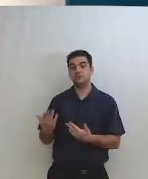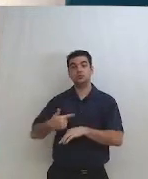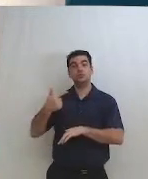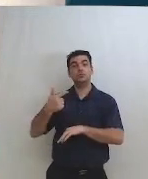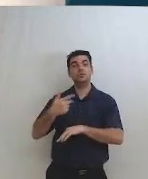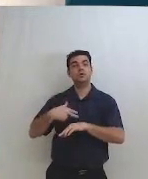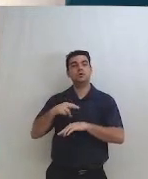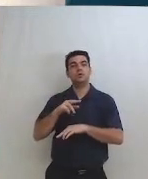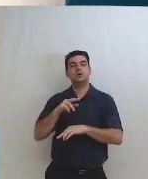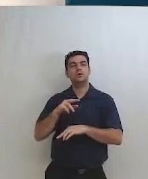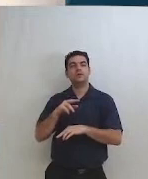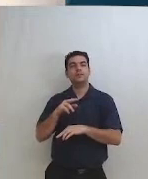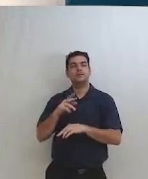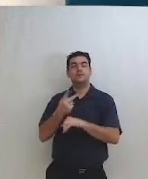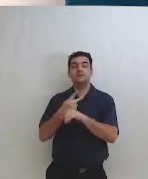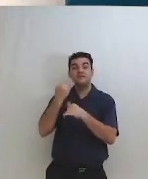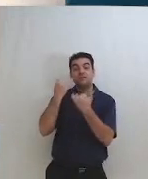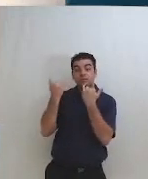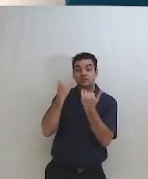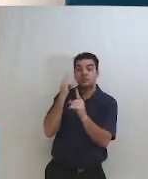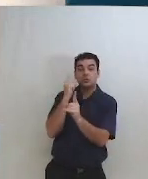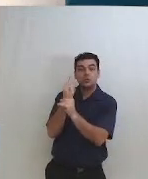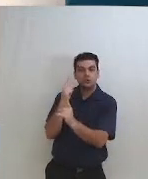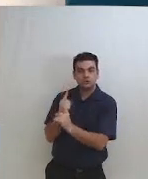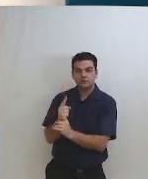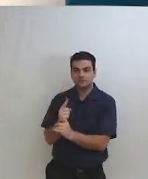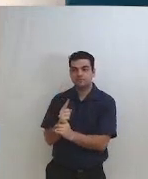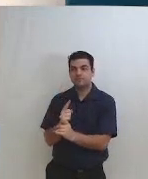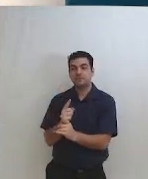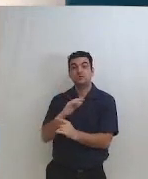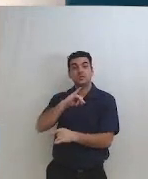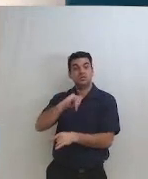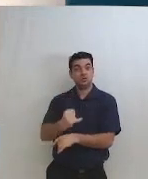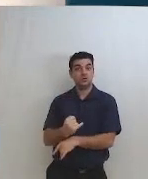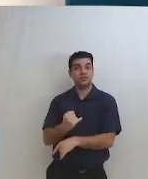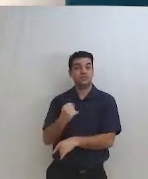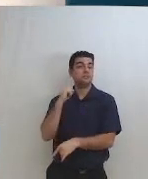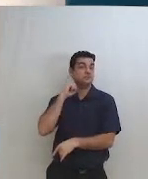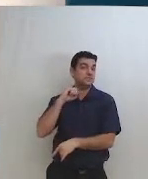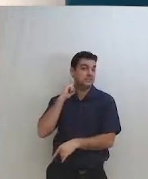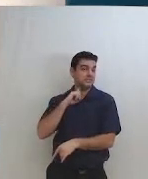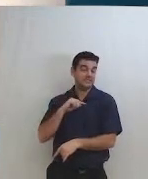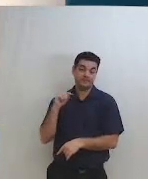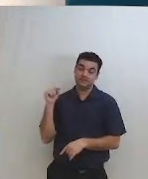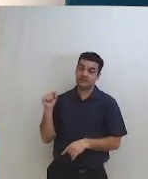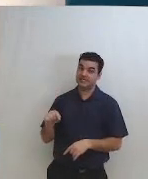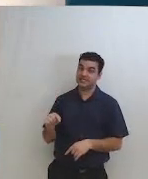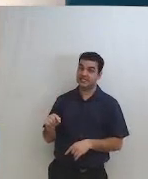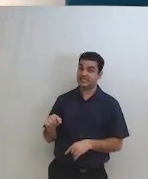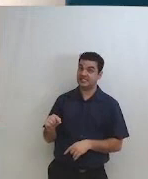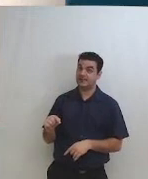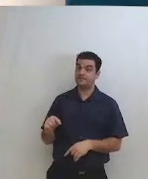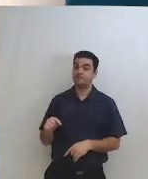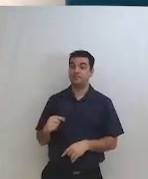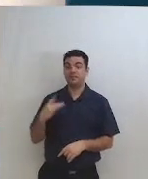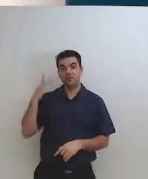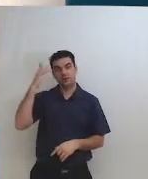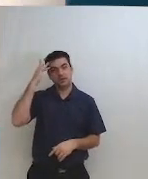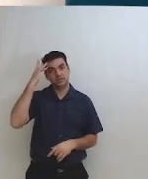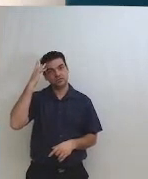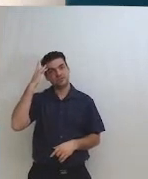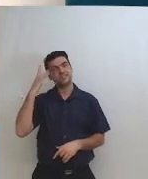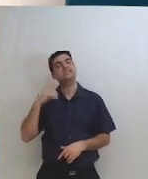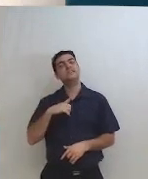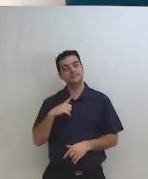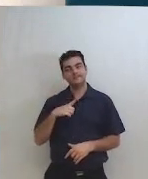das informações que vieram do TJ de Minas, aqui estaria exatamente a possibilidade da continuidade do